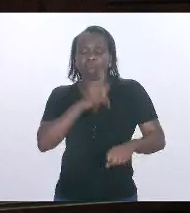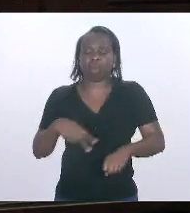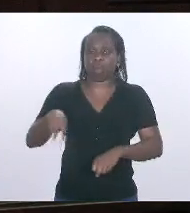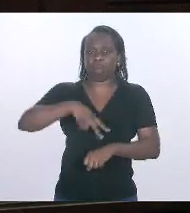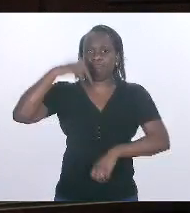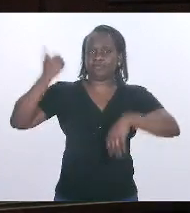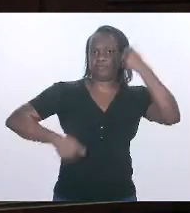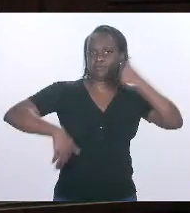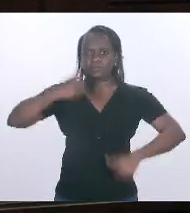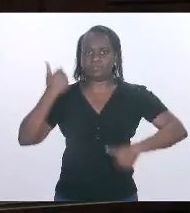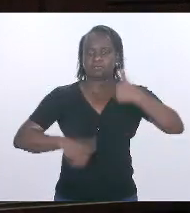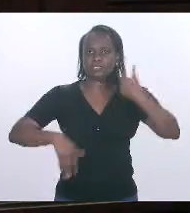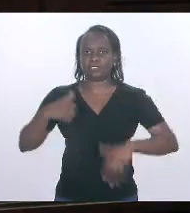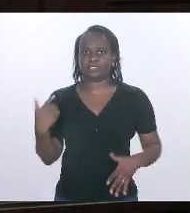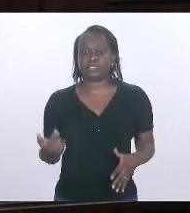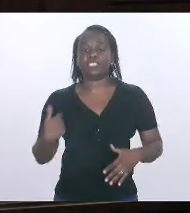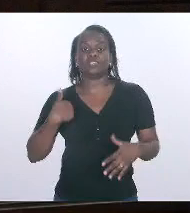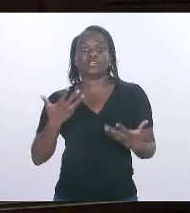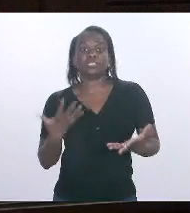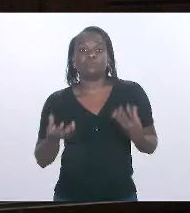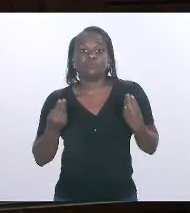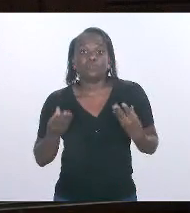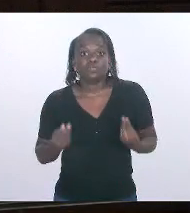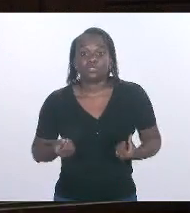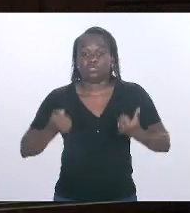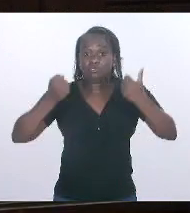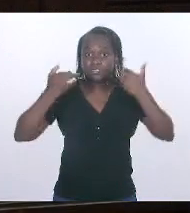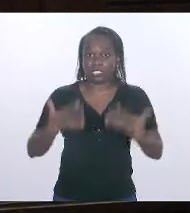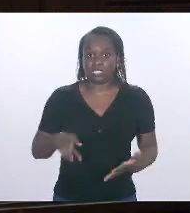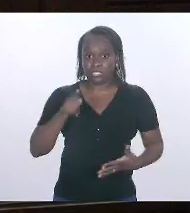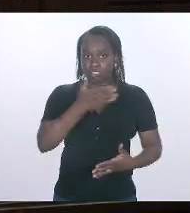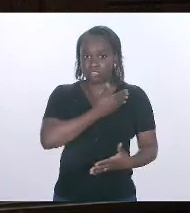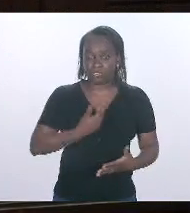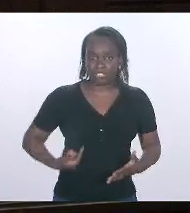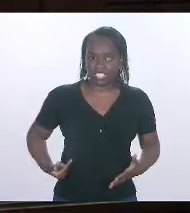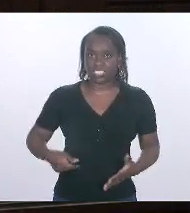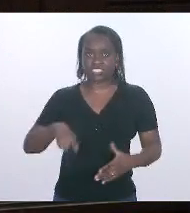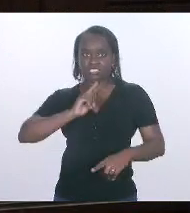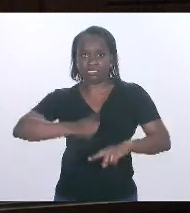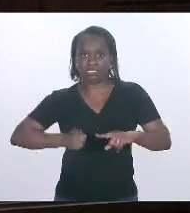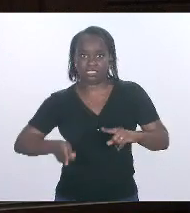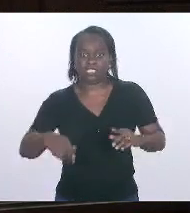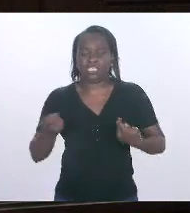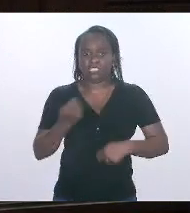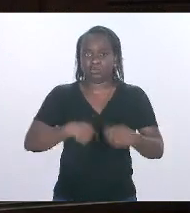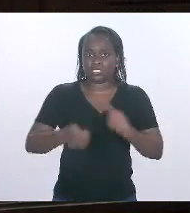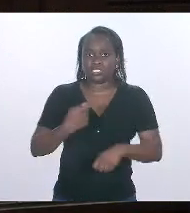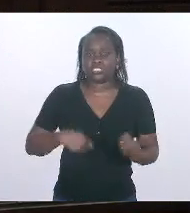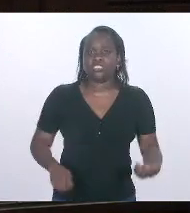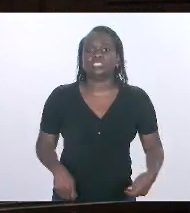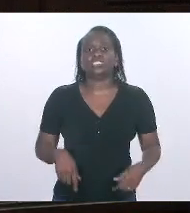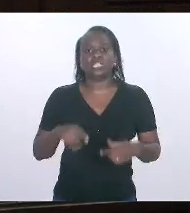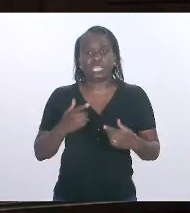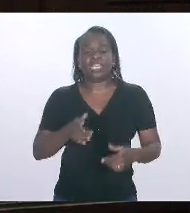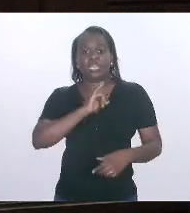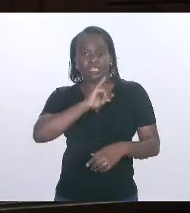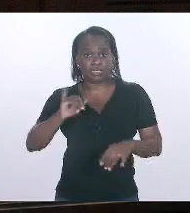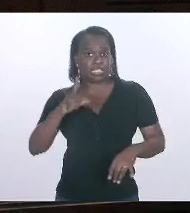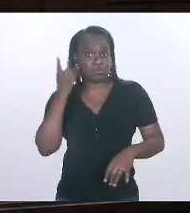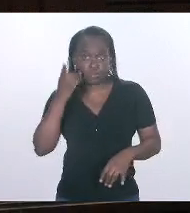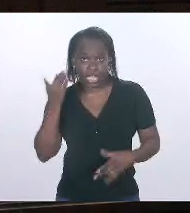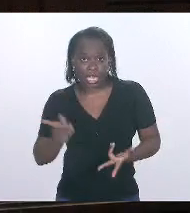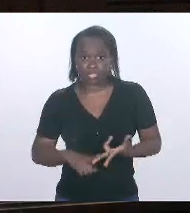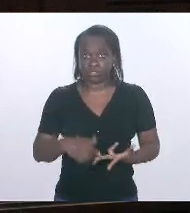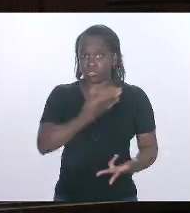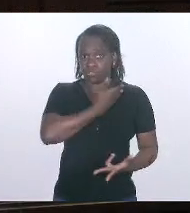tribuna aqui e falar. Eu gostaria muito, governador, que sanções como essas administrativas fossem dadas aos deputados,